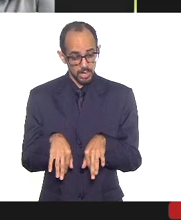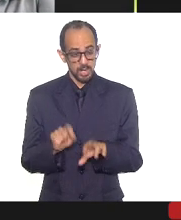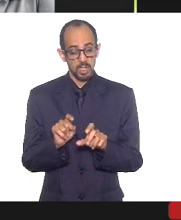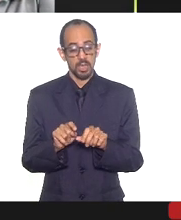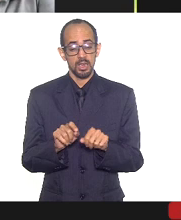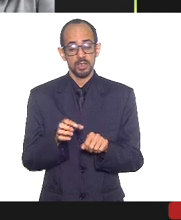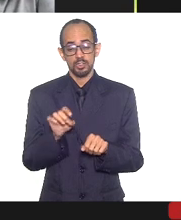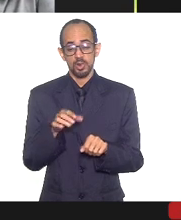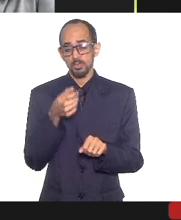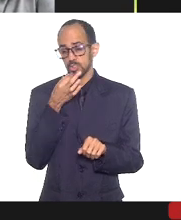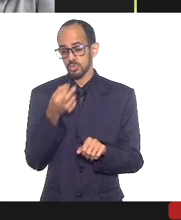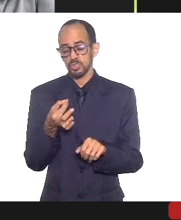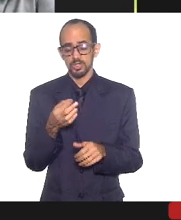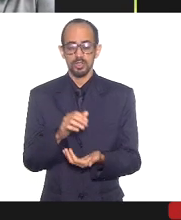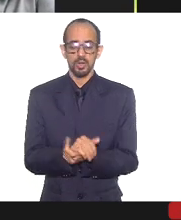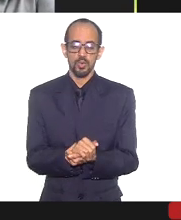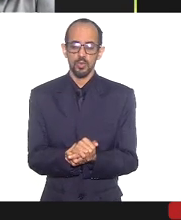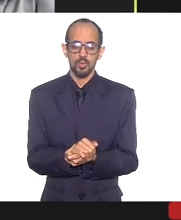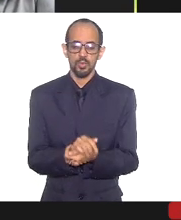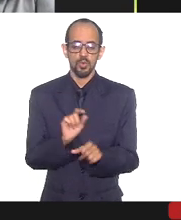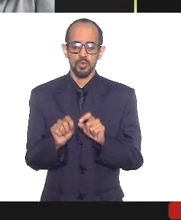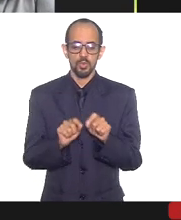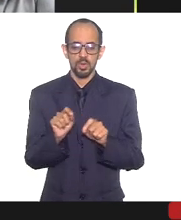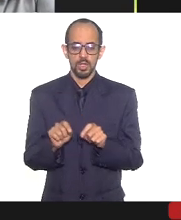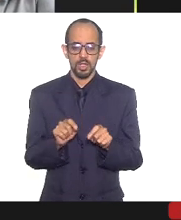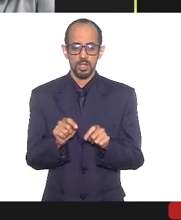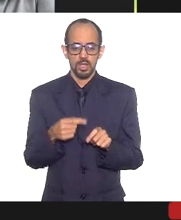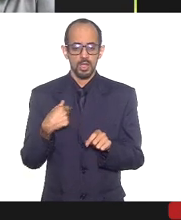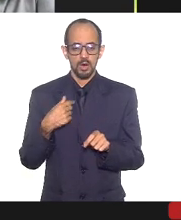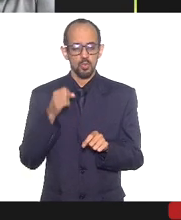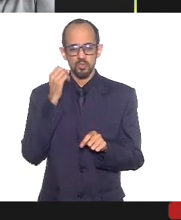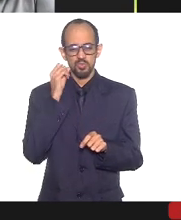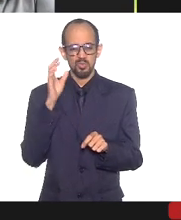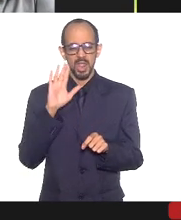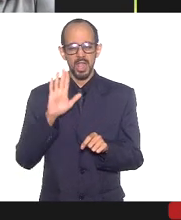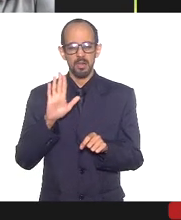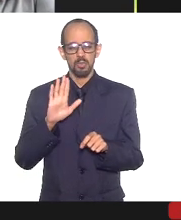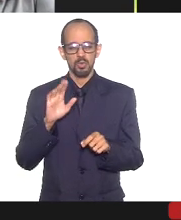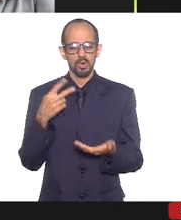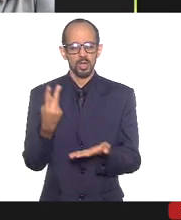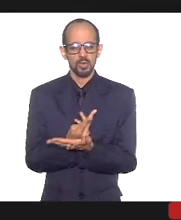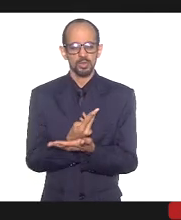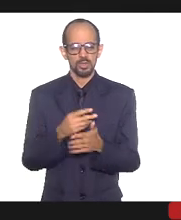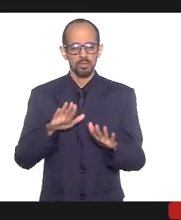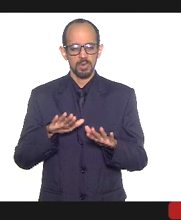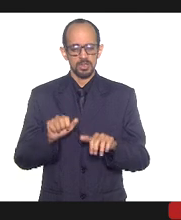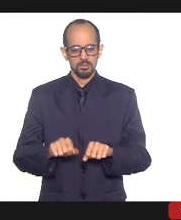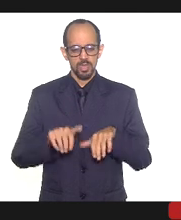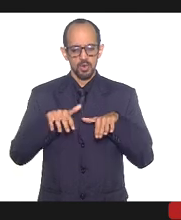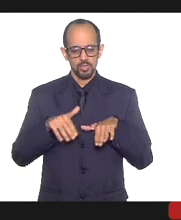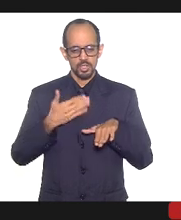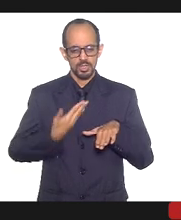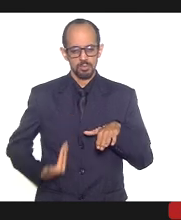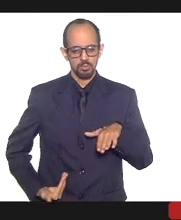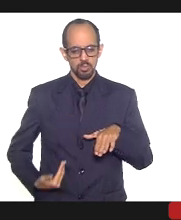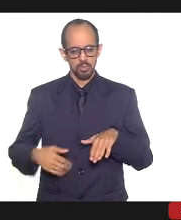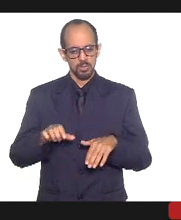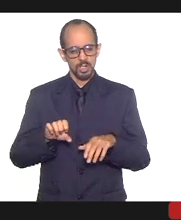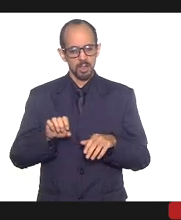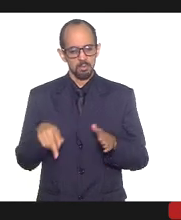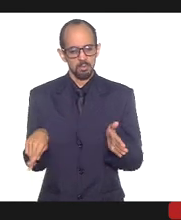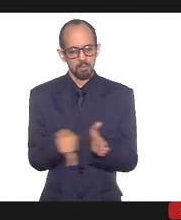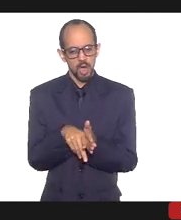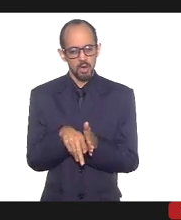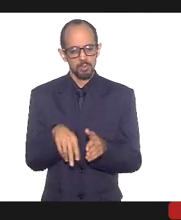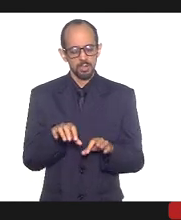Fazer uma sugestão, não me recordo o que acontecido, mas uma audiência pública, presidente, específica para esse